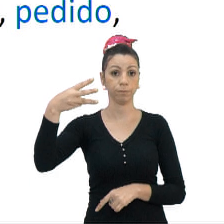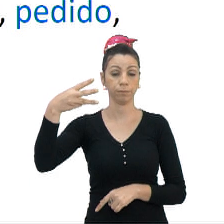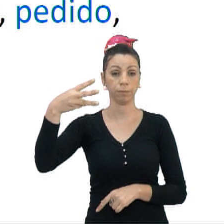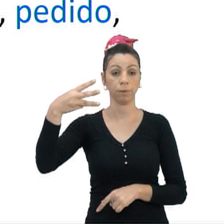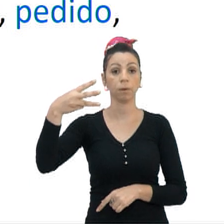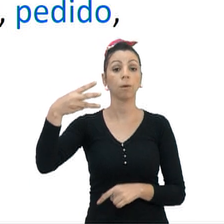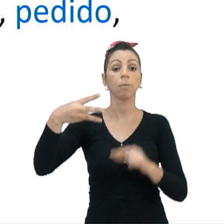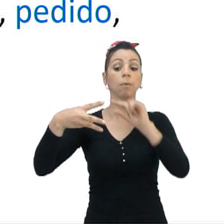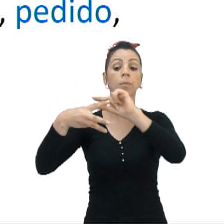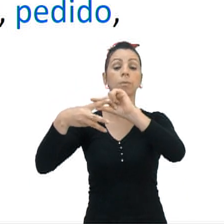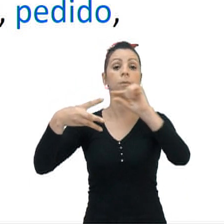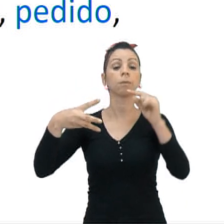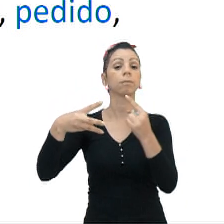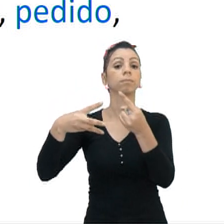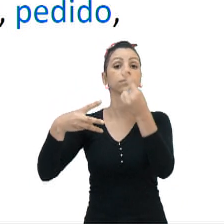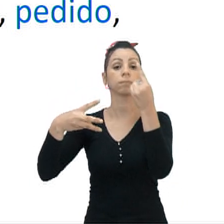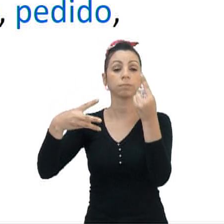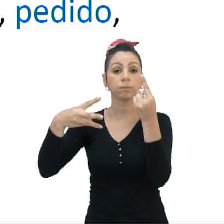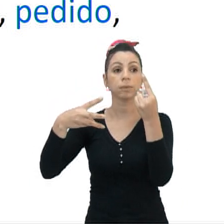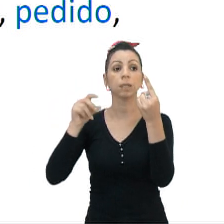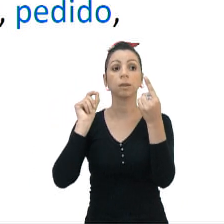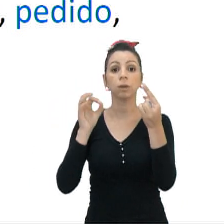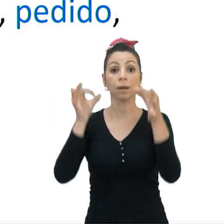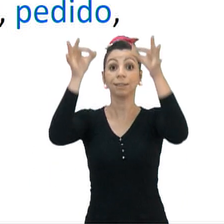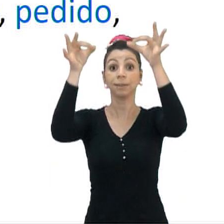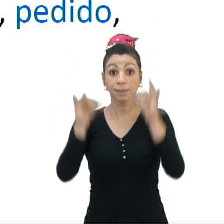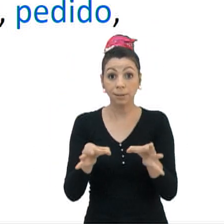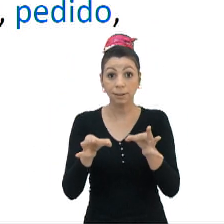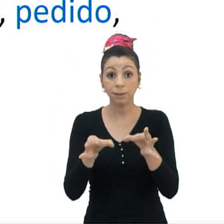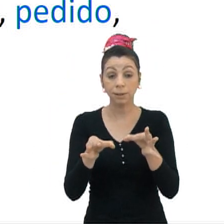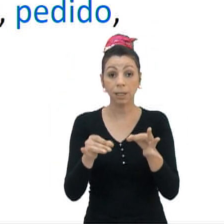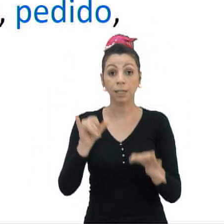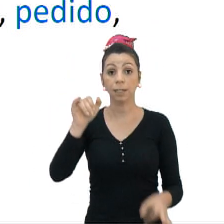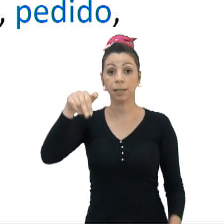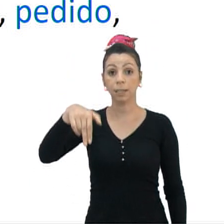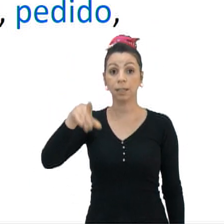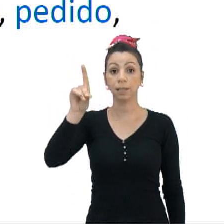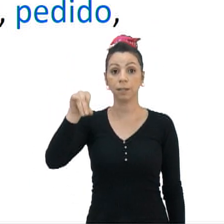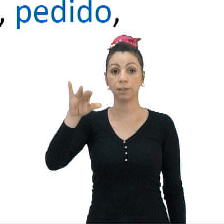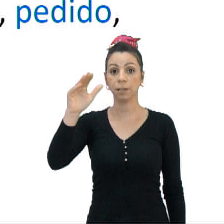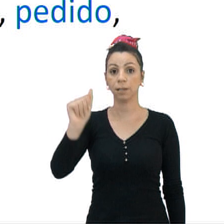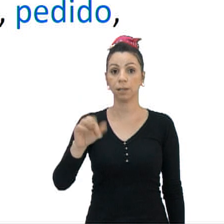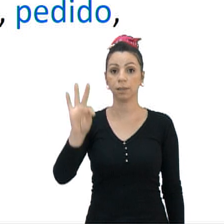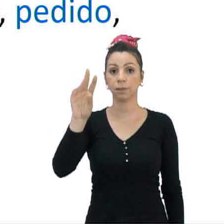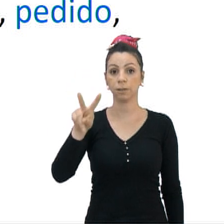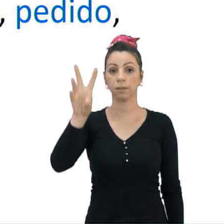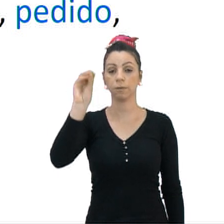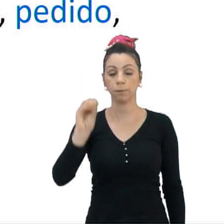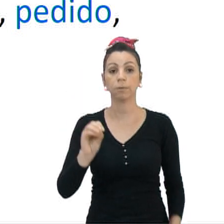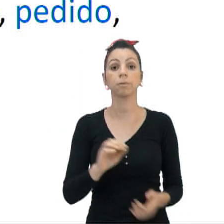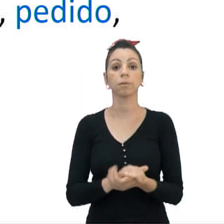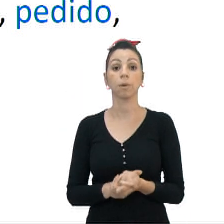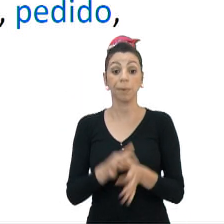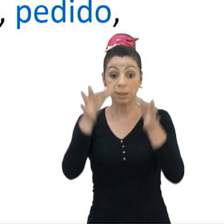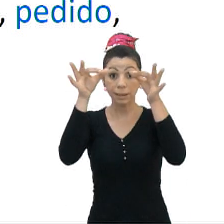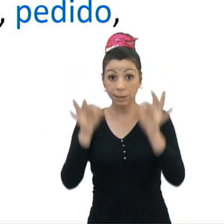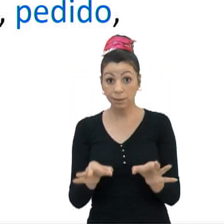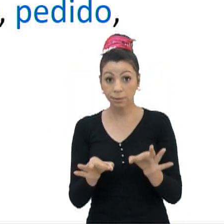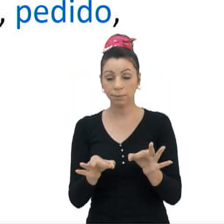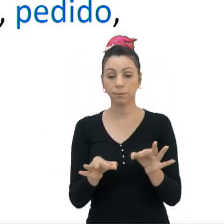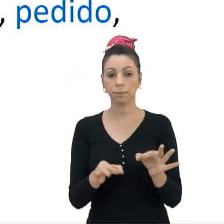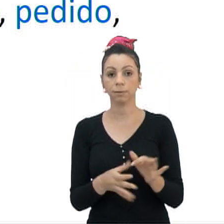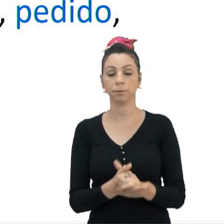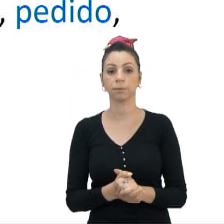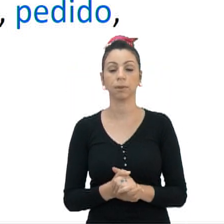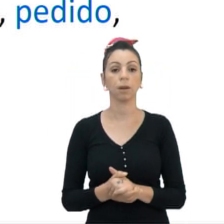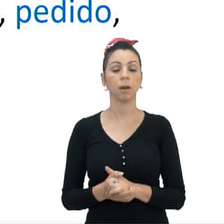O indicativo é aquele que indica certeza. Esse é o modo verbal com que nós mais trabalhamos no nosso